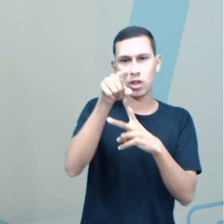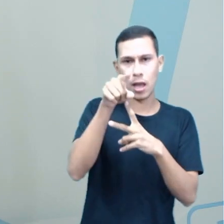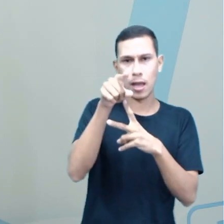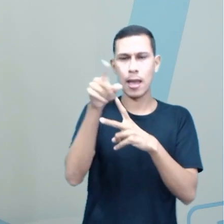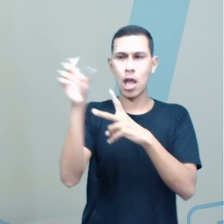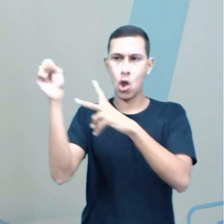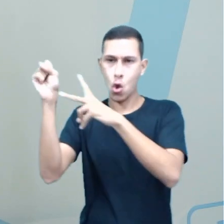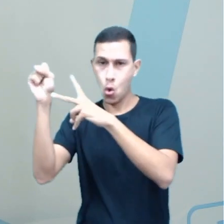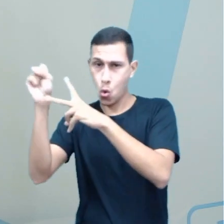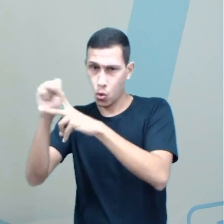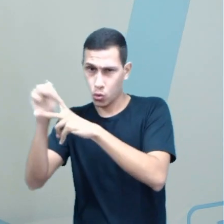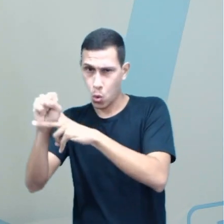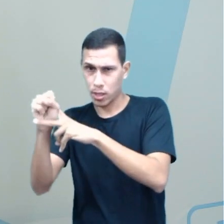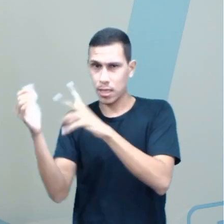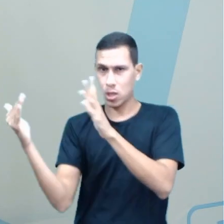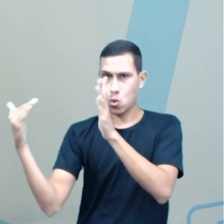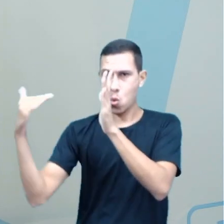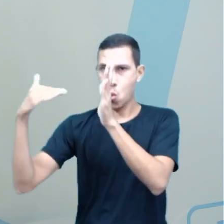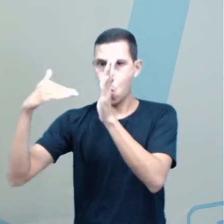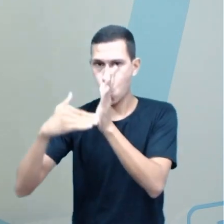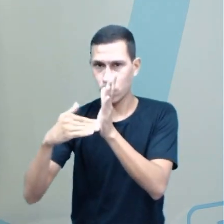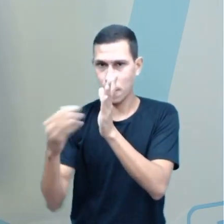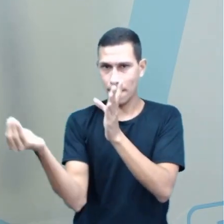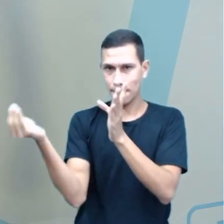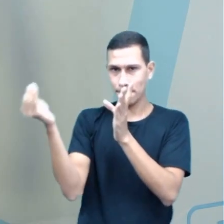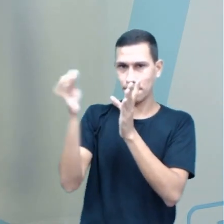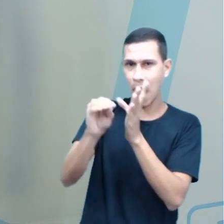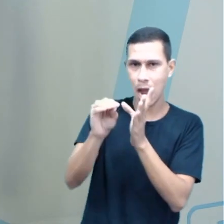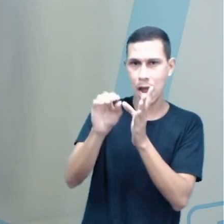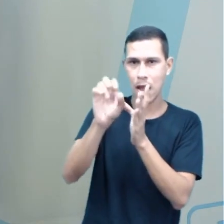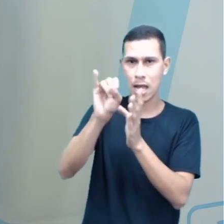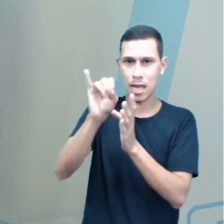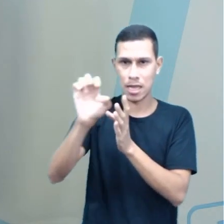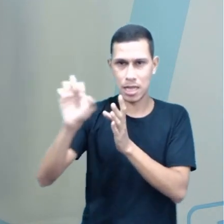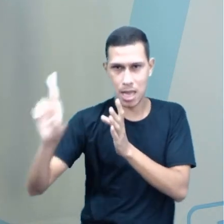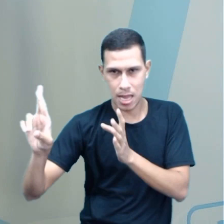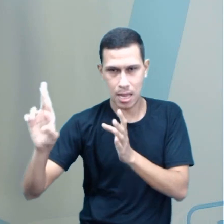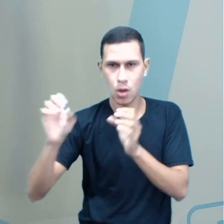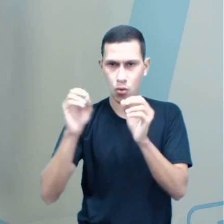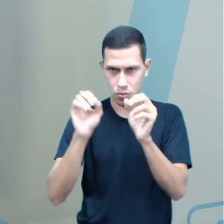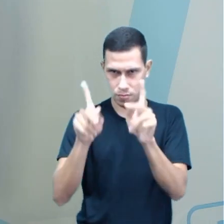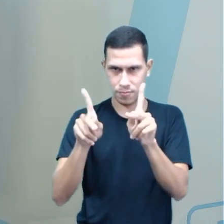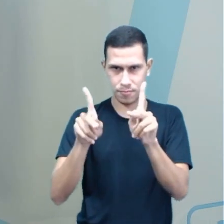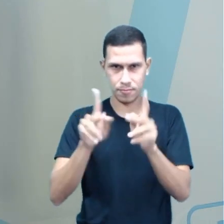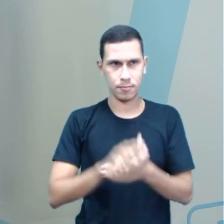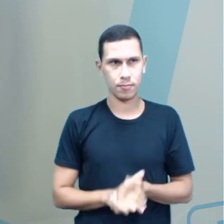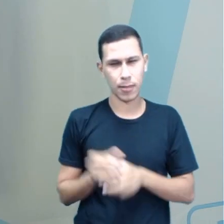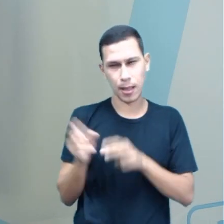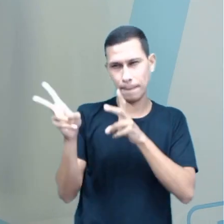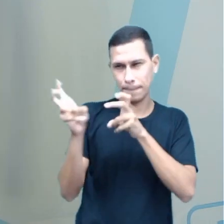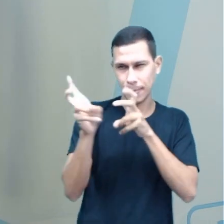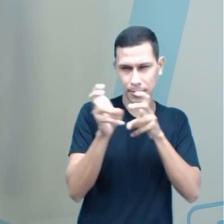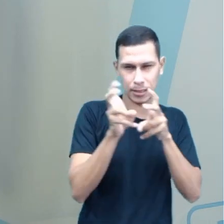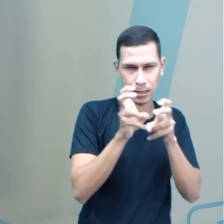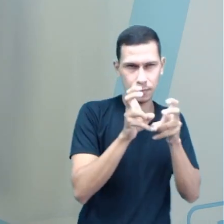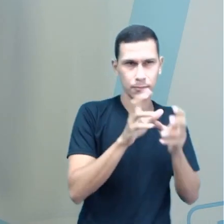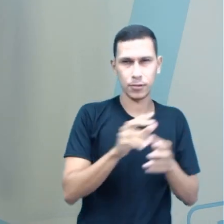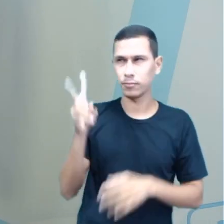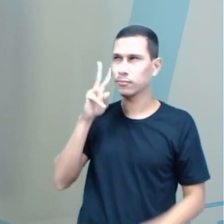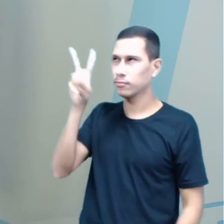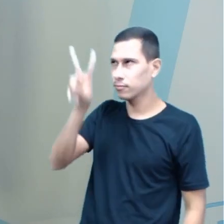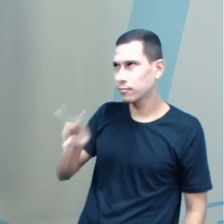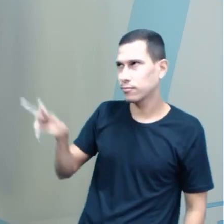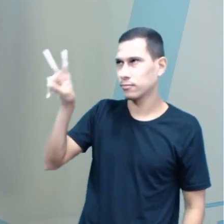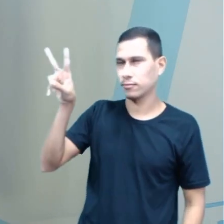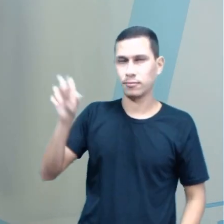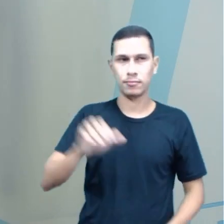última consoante para poder colocar o ER. Certo, gente? Nesse caso aí, ó, Mike is fatter